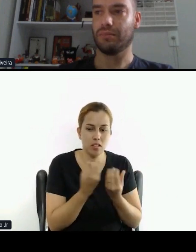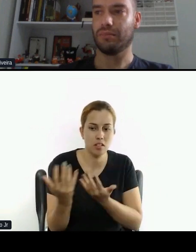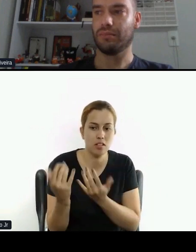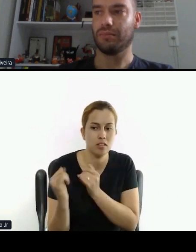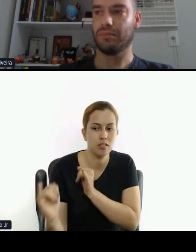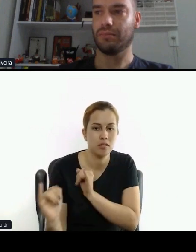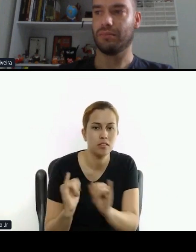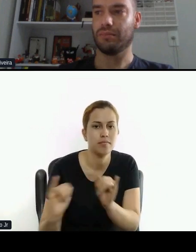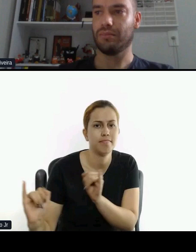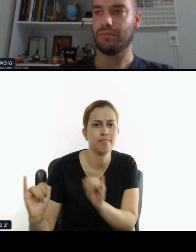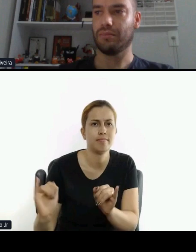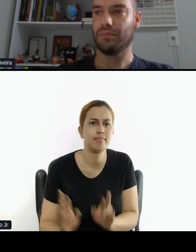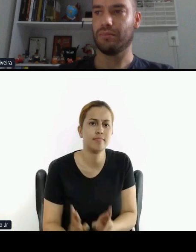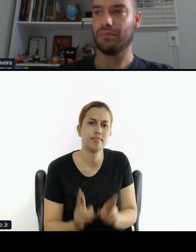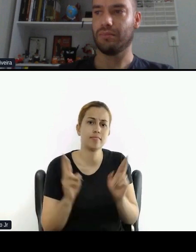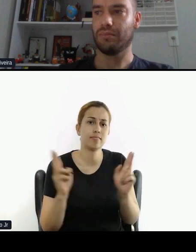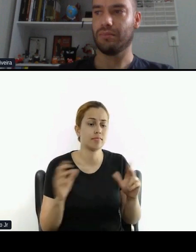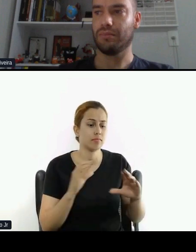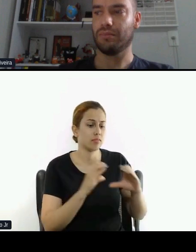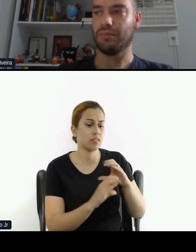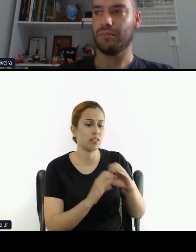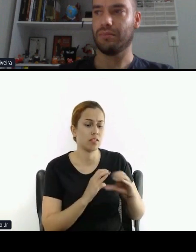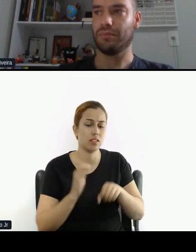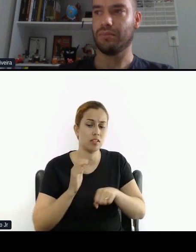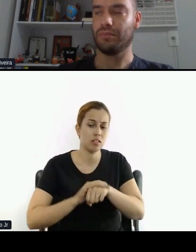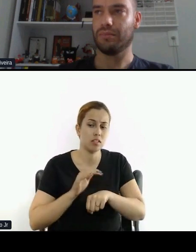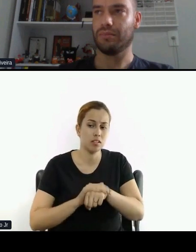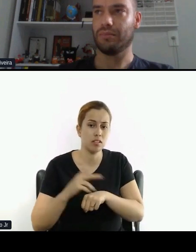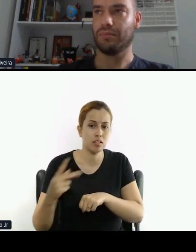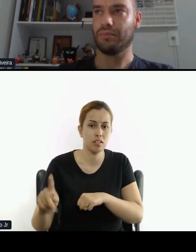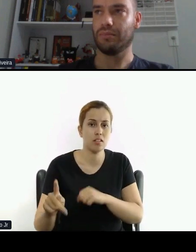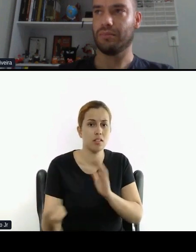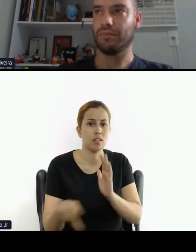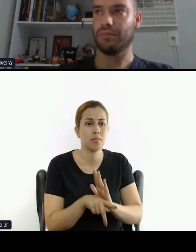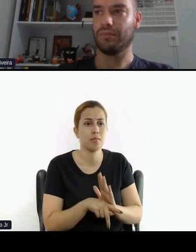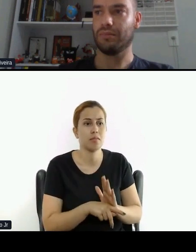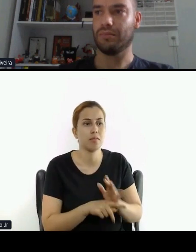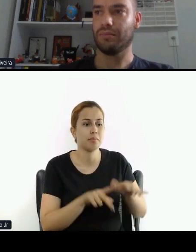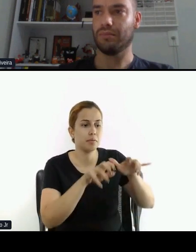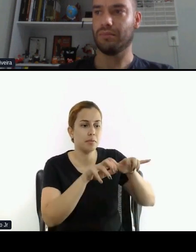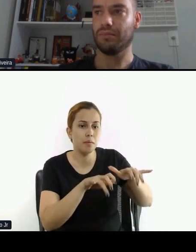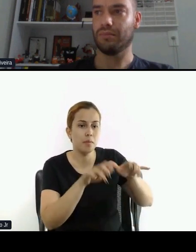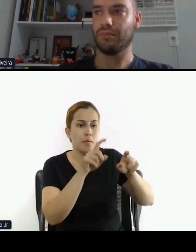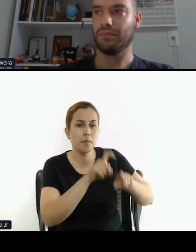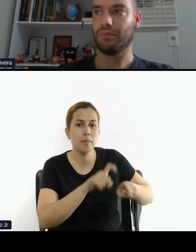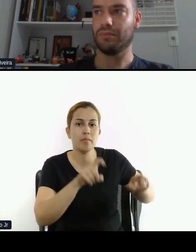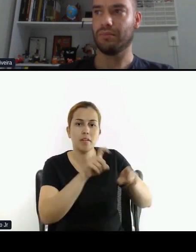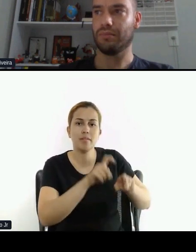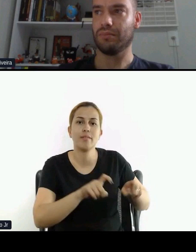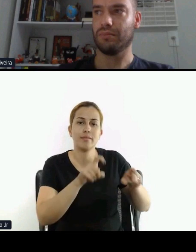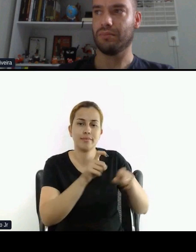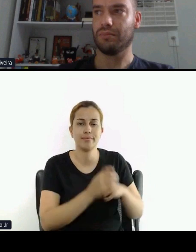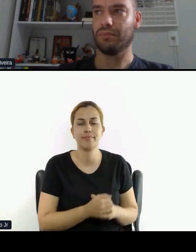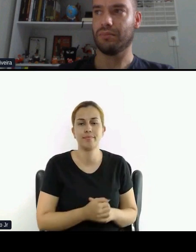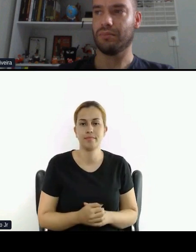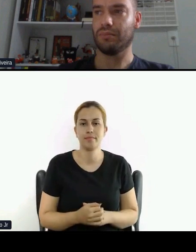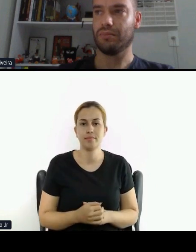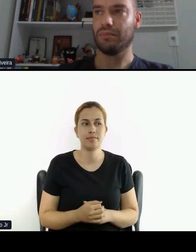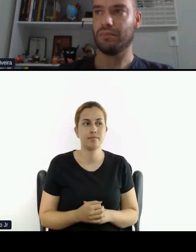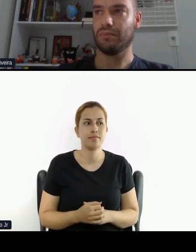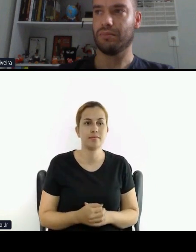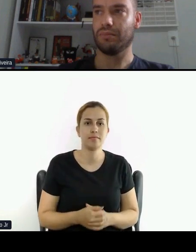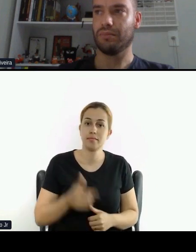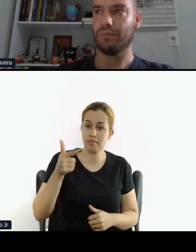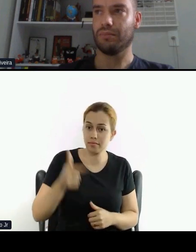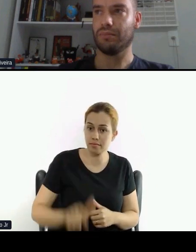pouco diferente, é a comunicação da pessoa com máquinas, né, com computadores, né. E,